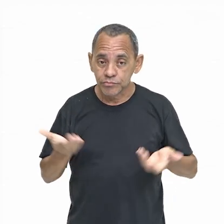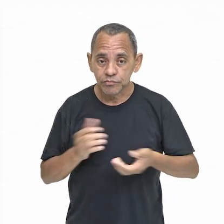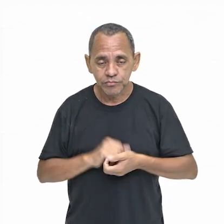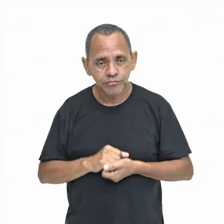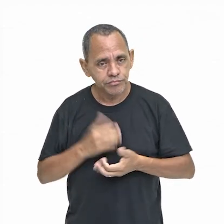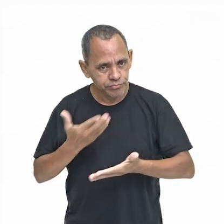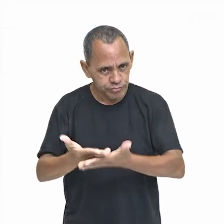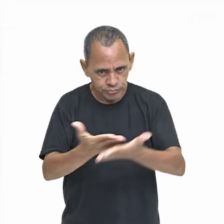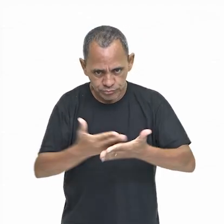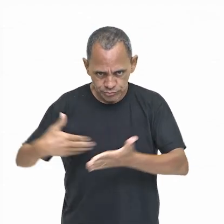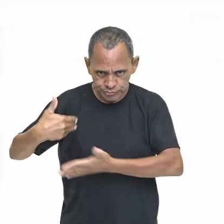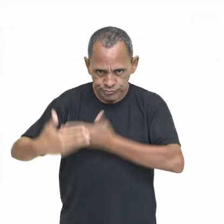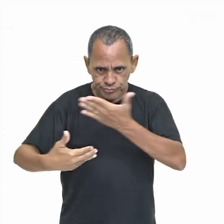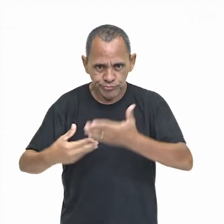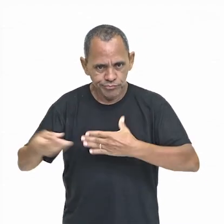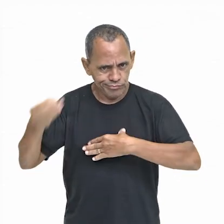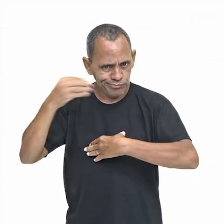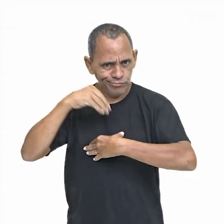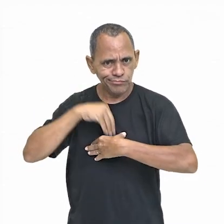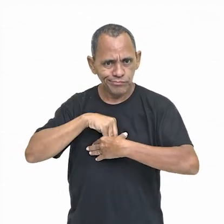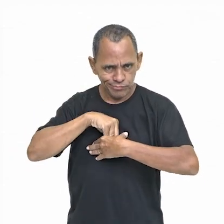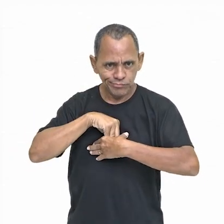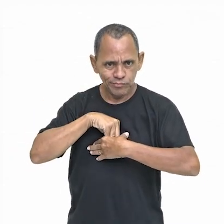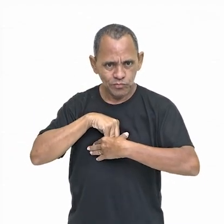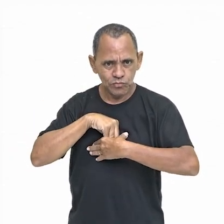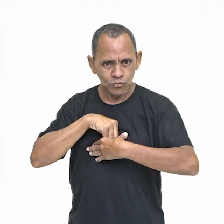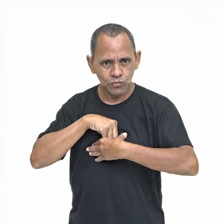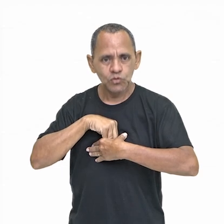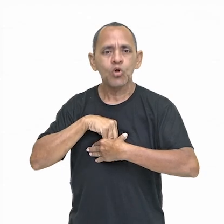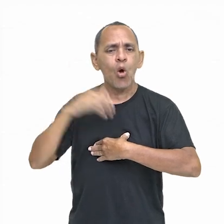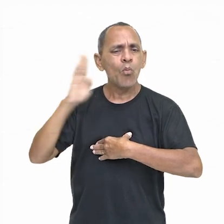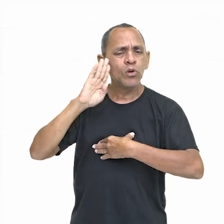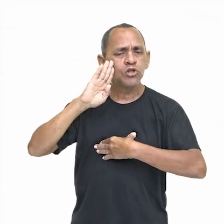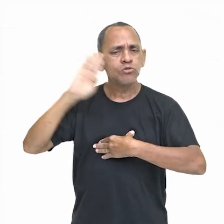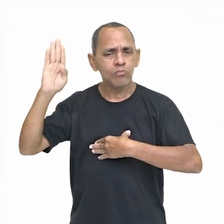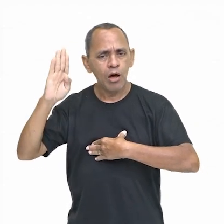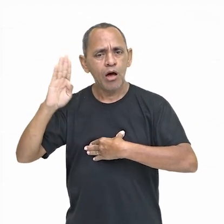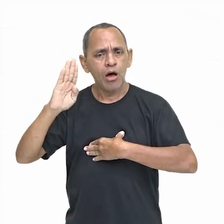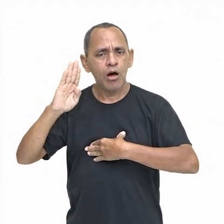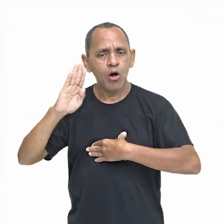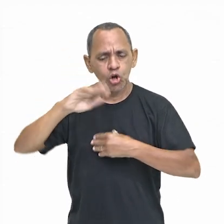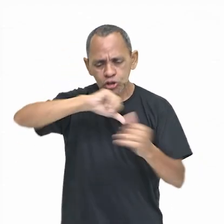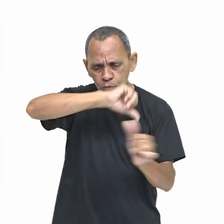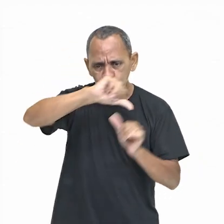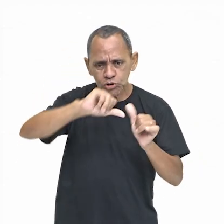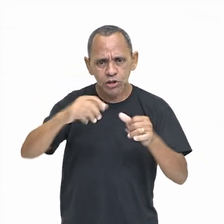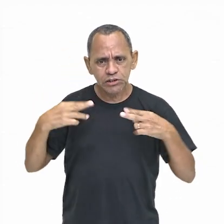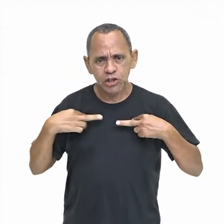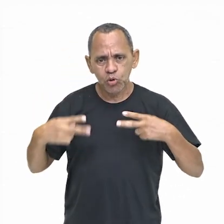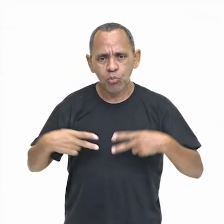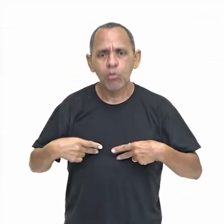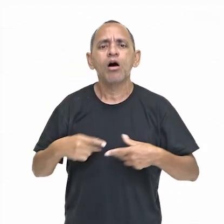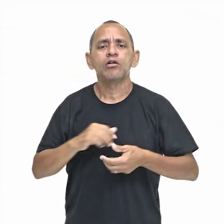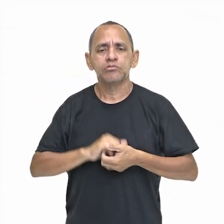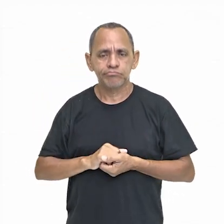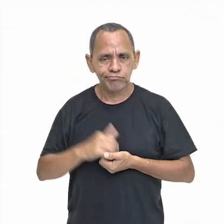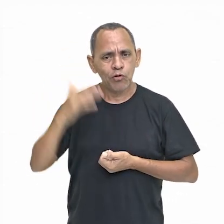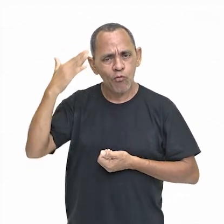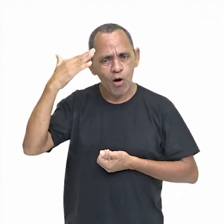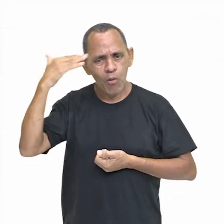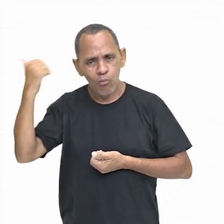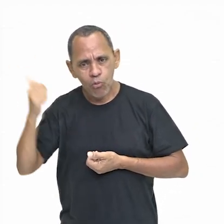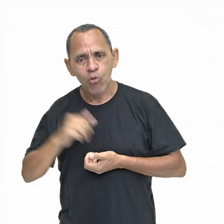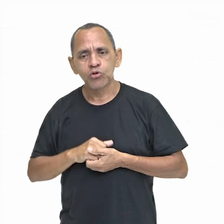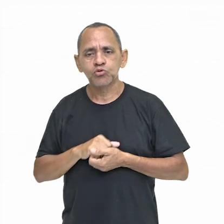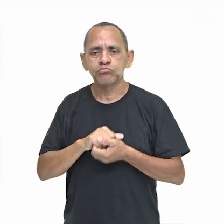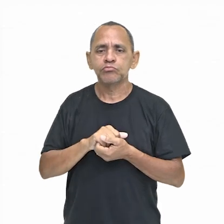de socialização, como fase central da formação humana, ganhou importância científica a partir da